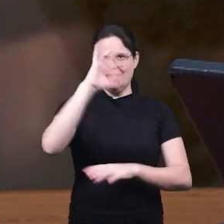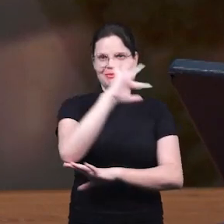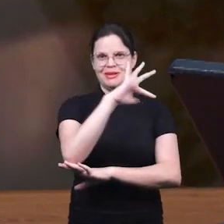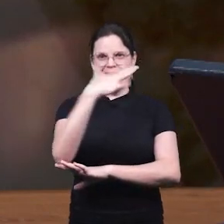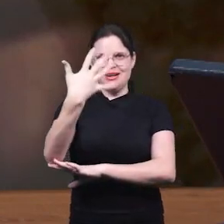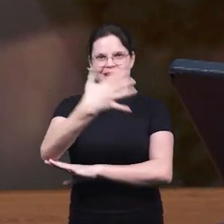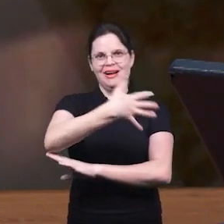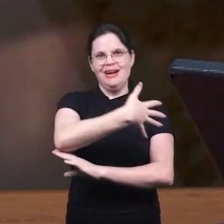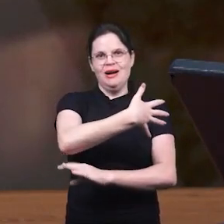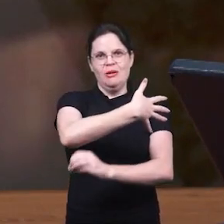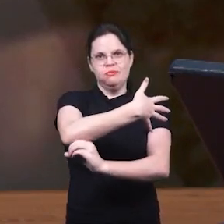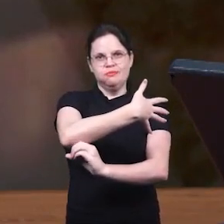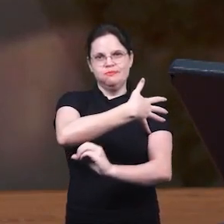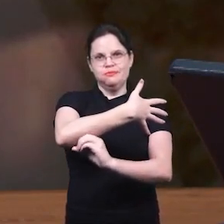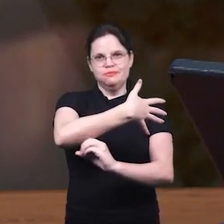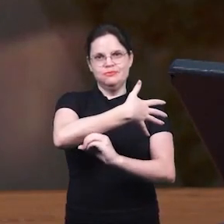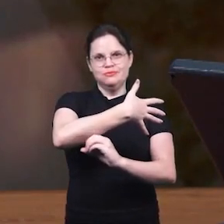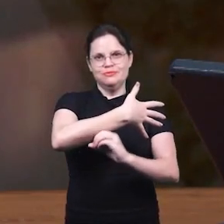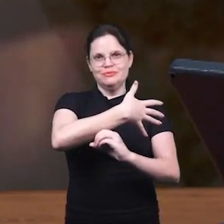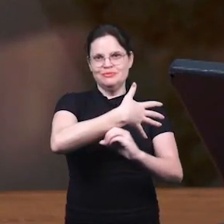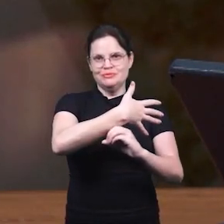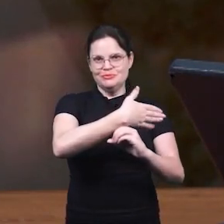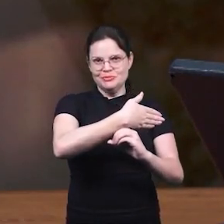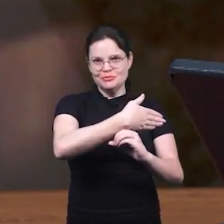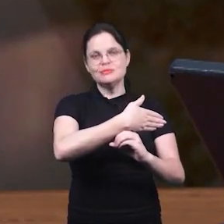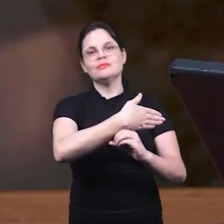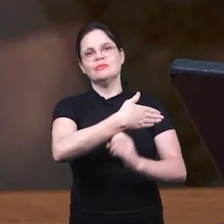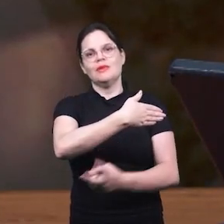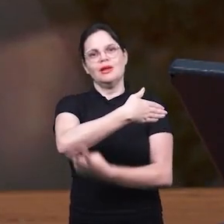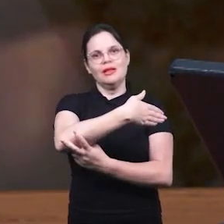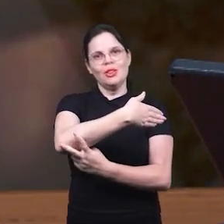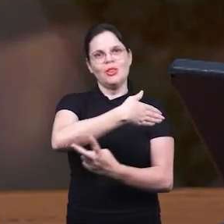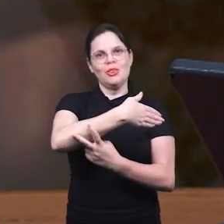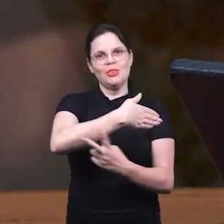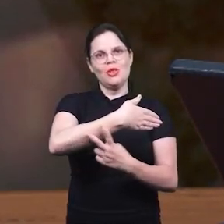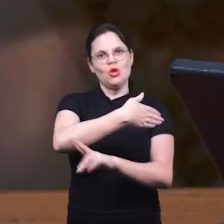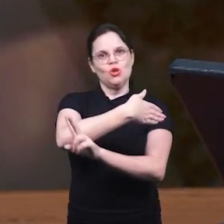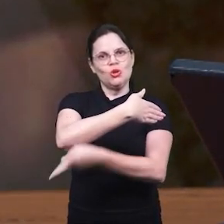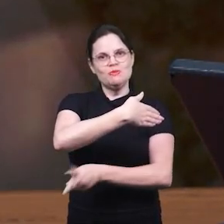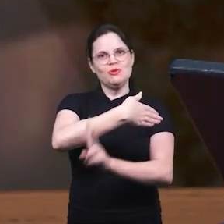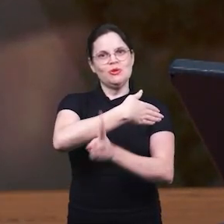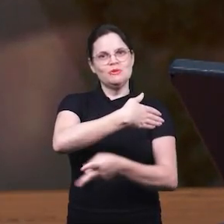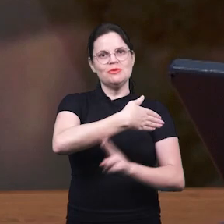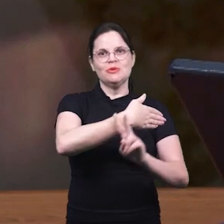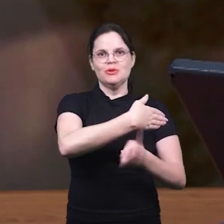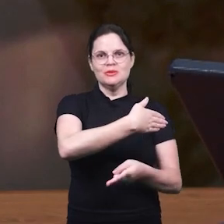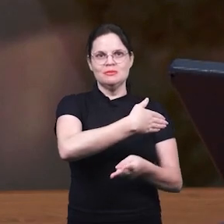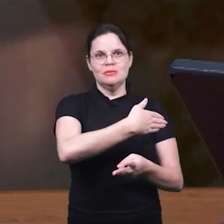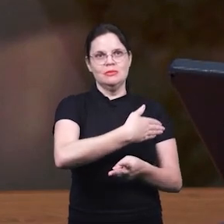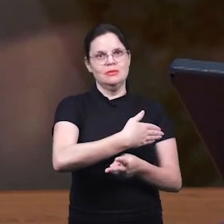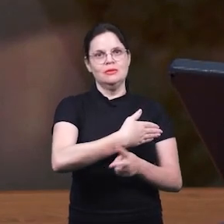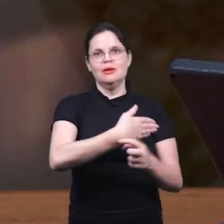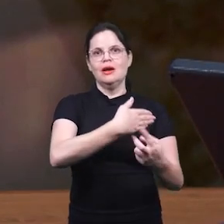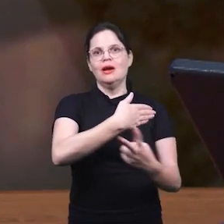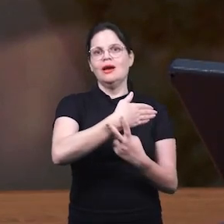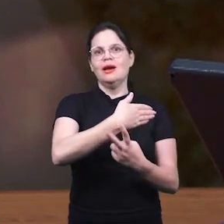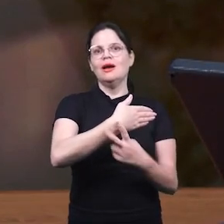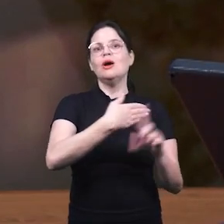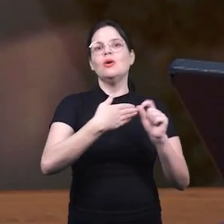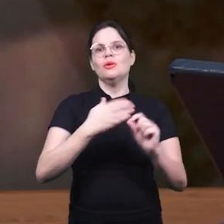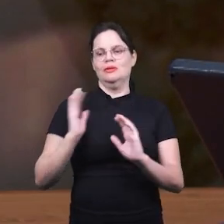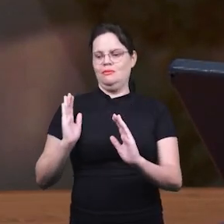mais 2000 anos, mais 2000 anos, e agora tem mais uma informação aqui para quem, principalmente para quem quer ser literal, né? Não passará essa